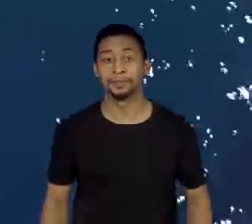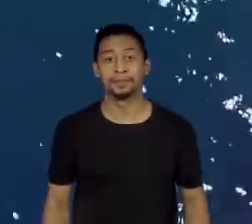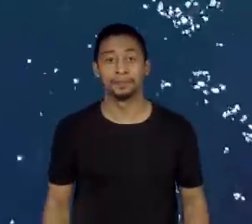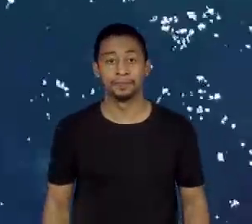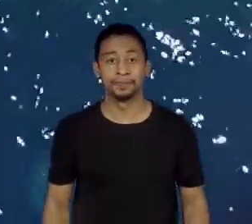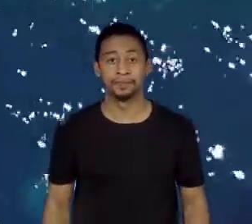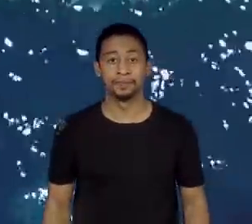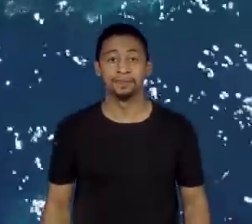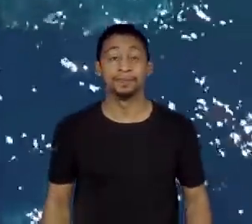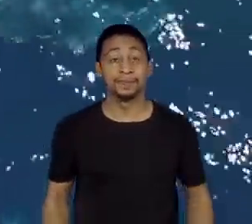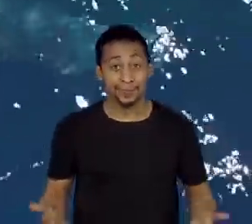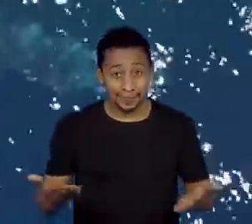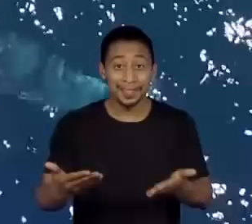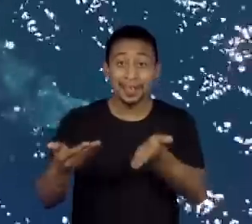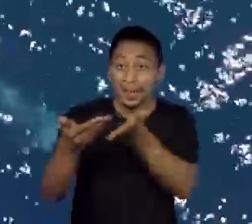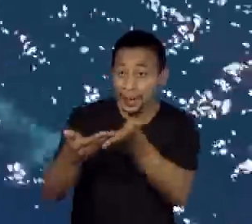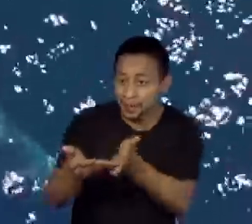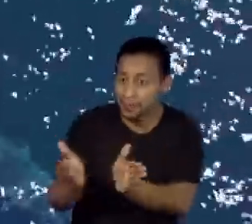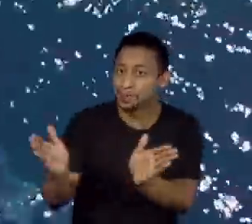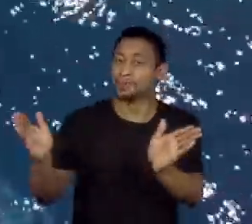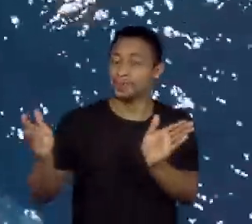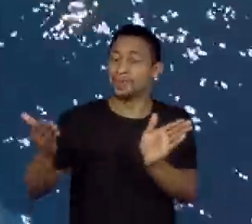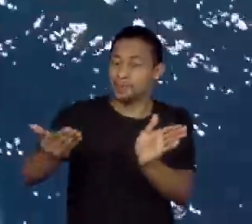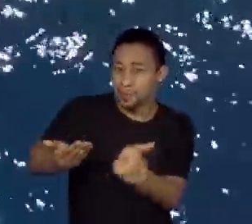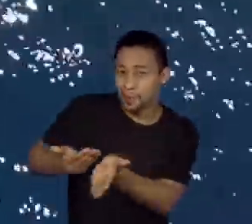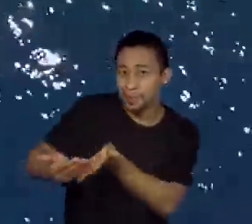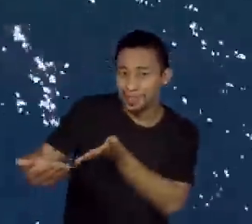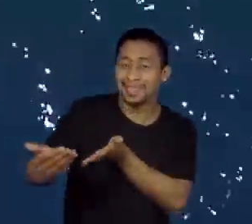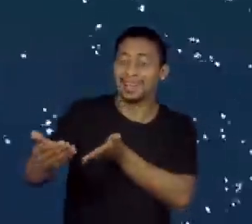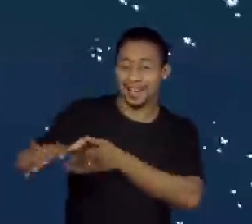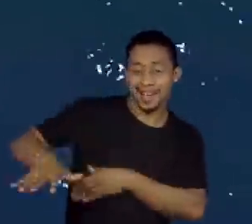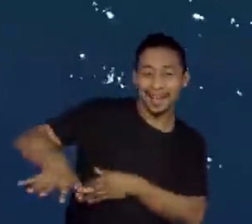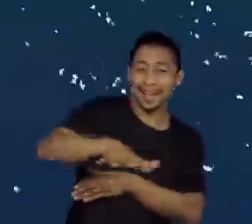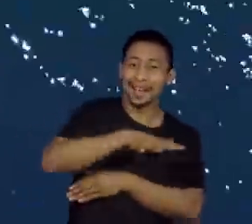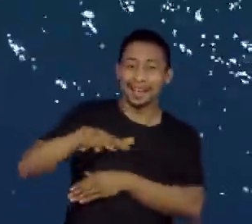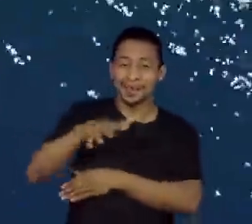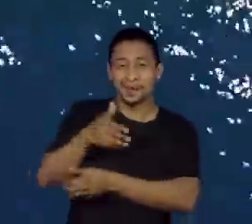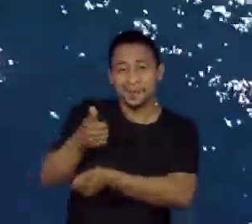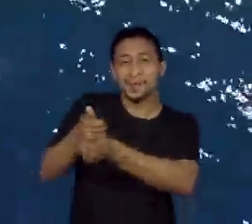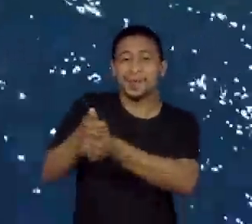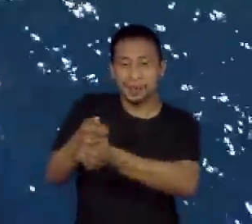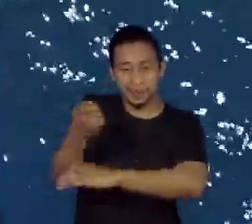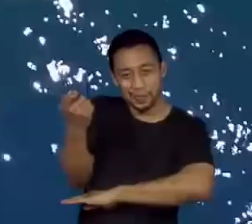Está aberta a temporada das baleias jubarte na Costa Capixaba.